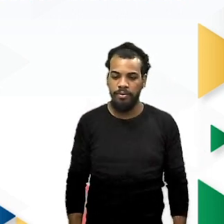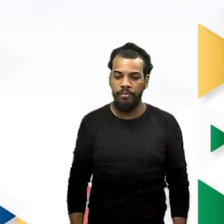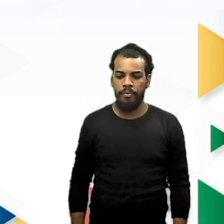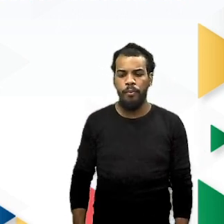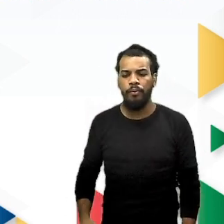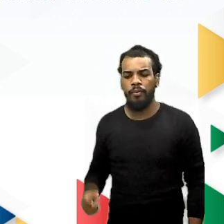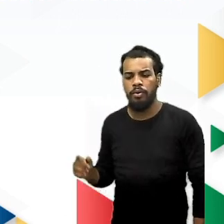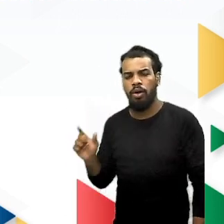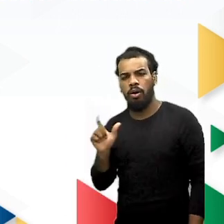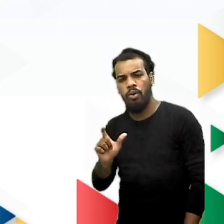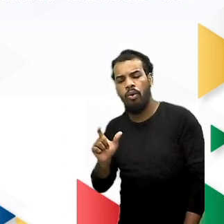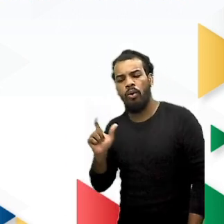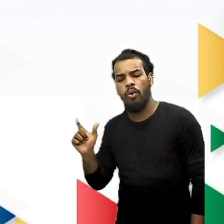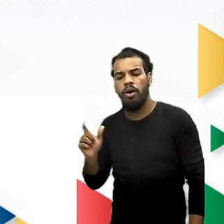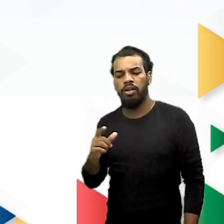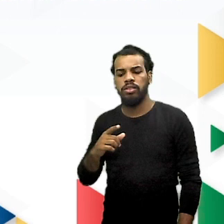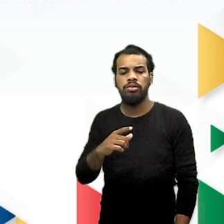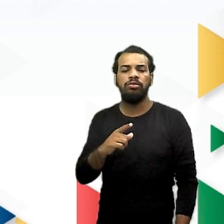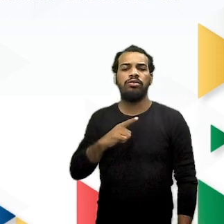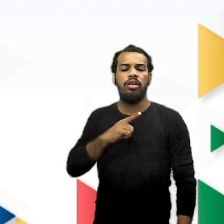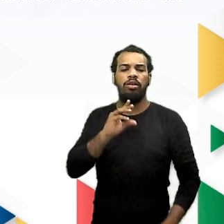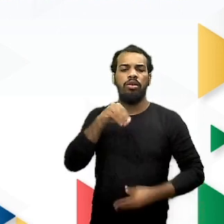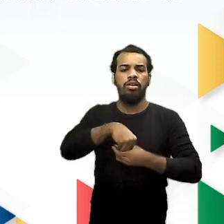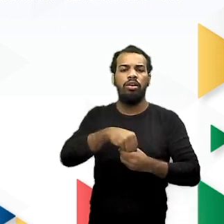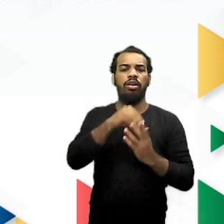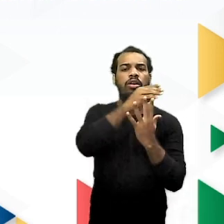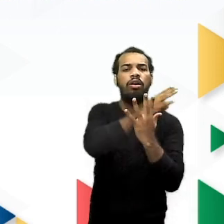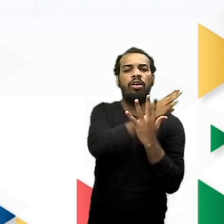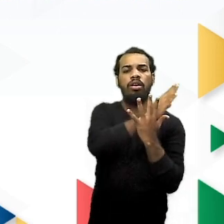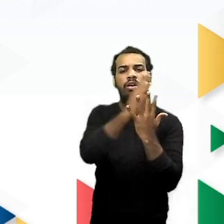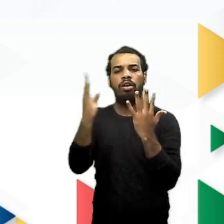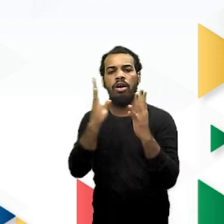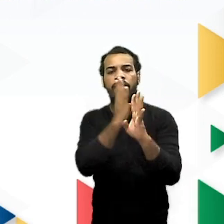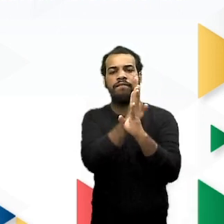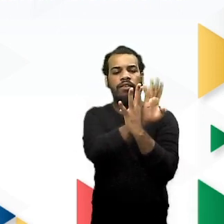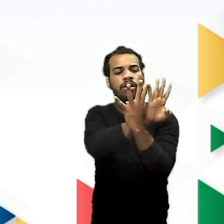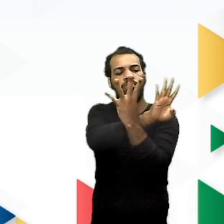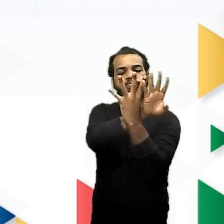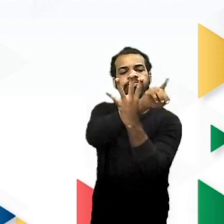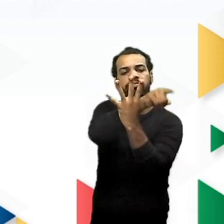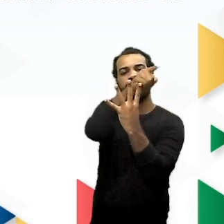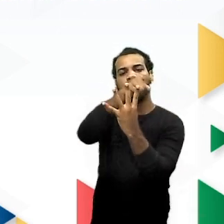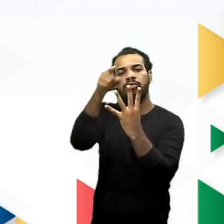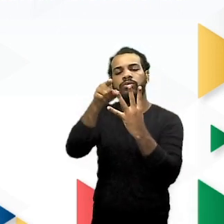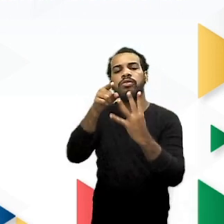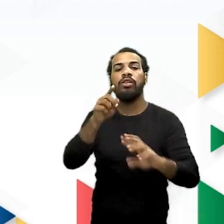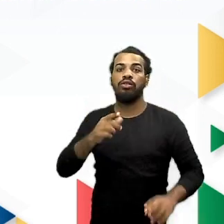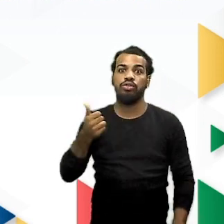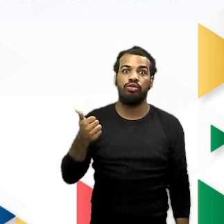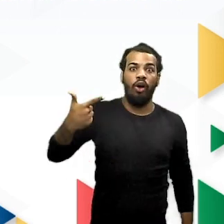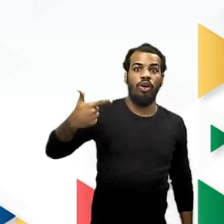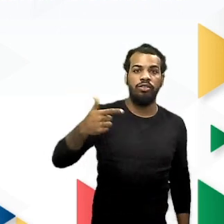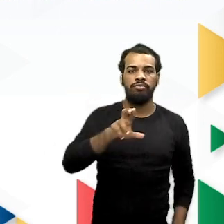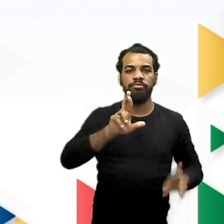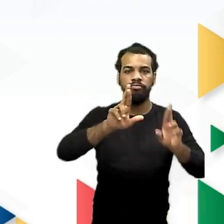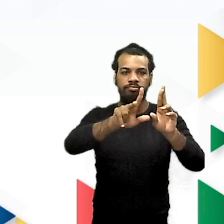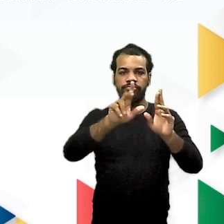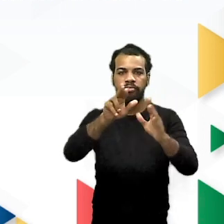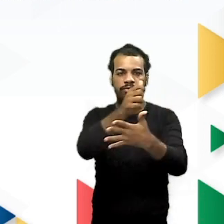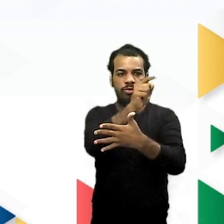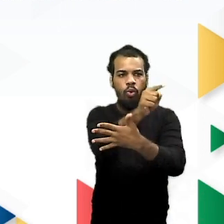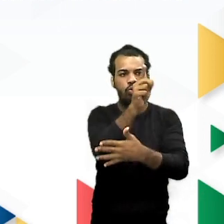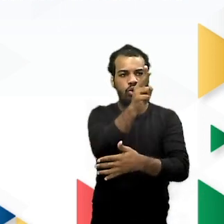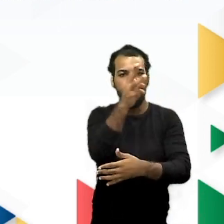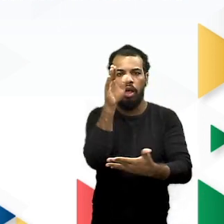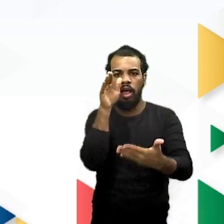Quantos termos eu tenho na minha sequência? 12 termos. Cada um diferente do outro. Mas a partir desse 12º, ele